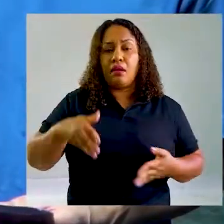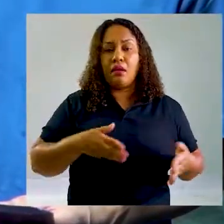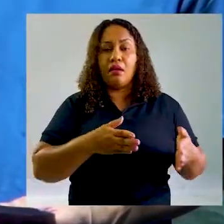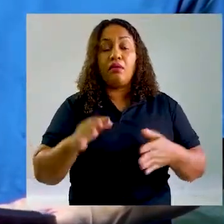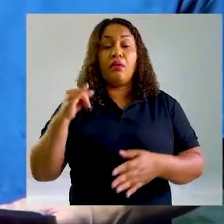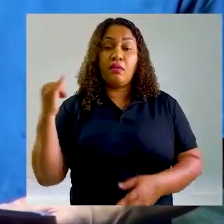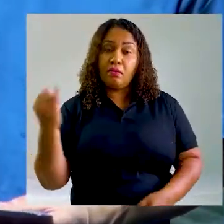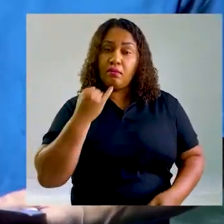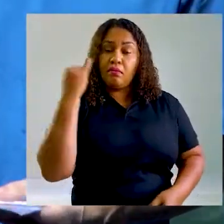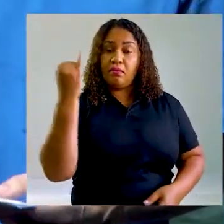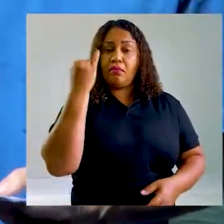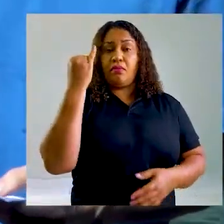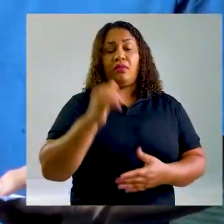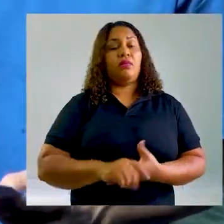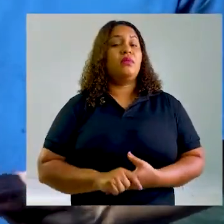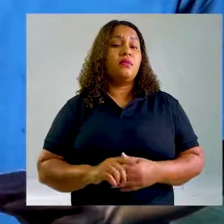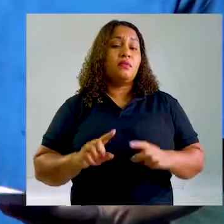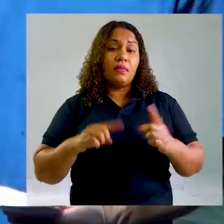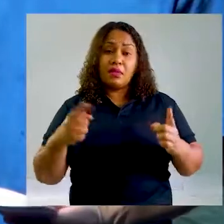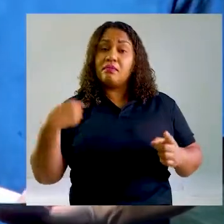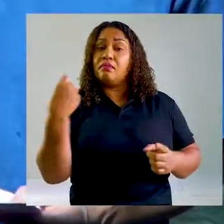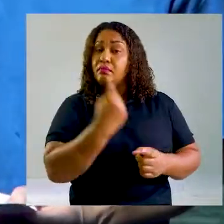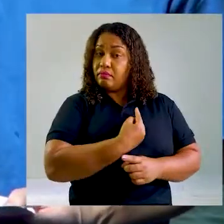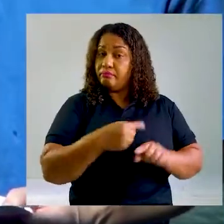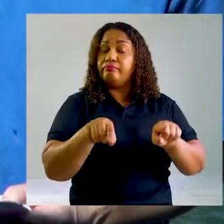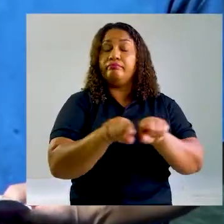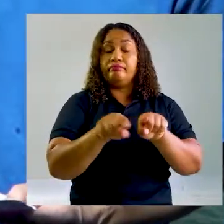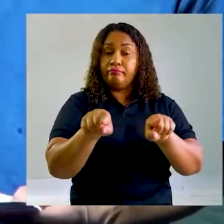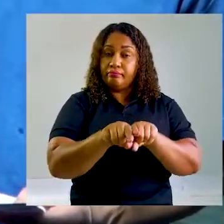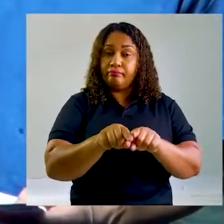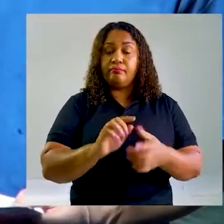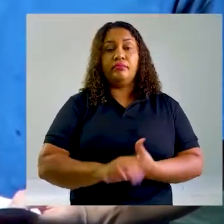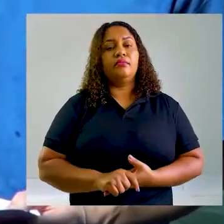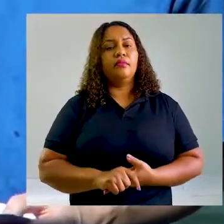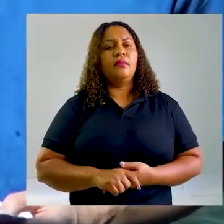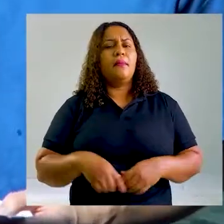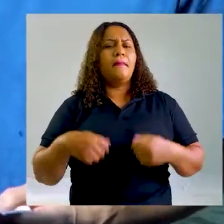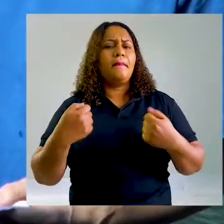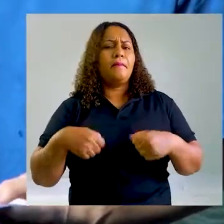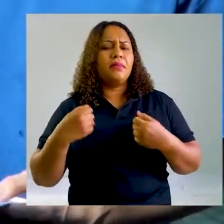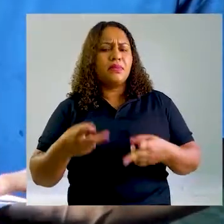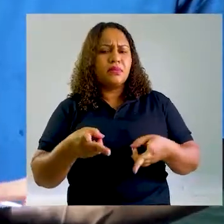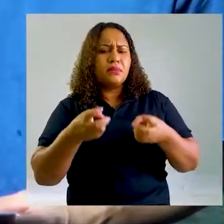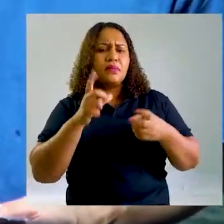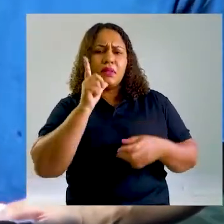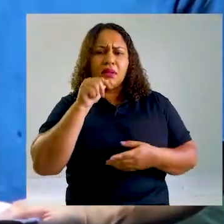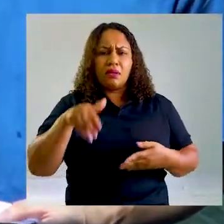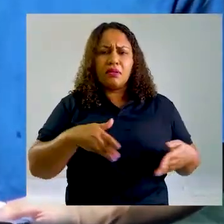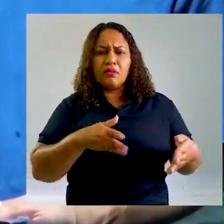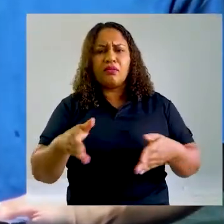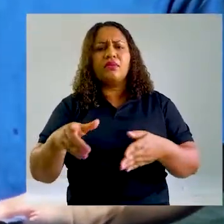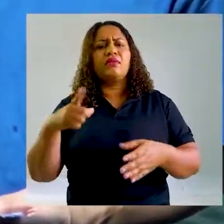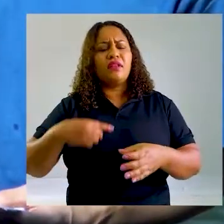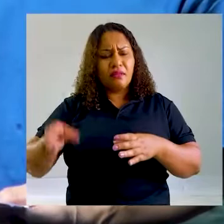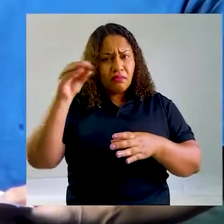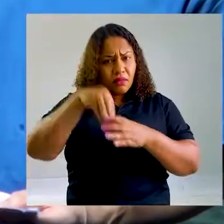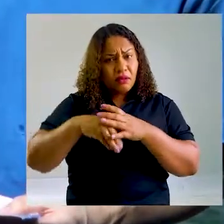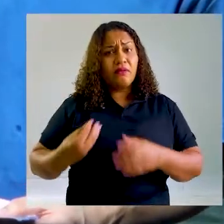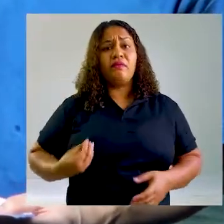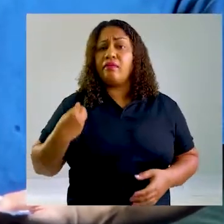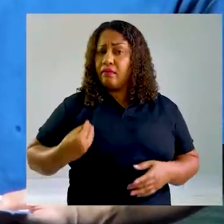são importantes, nem que seja indiretamente, mas para a gente também, né? Então a gente tem que ver o rio como uma entidade viva